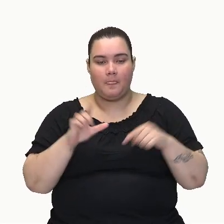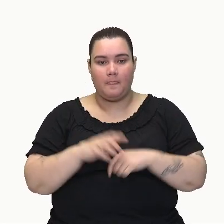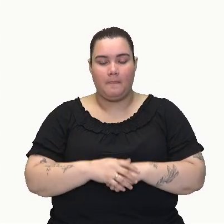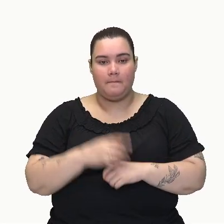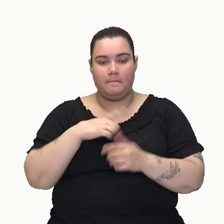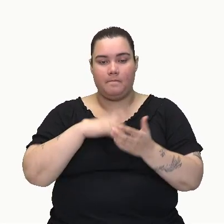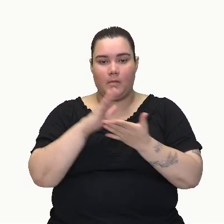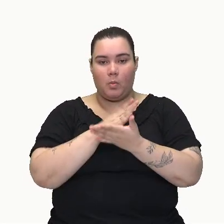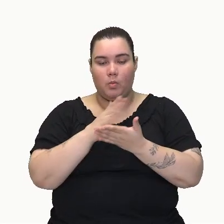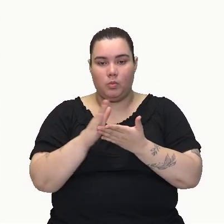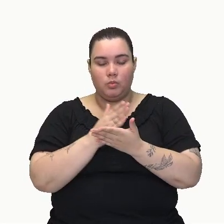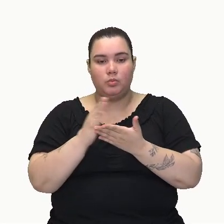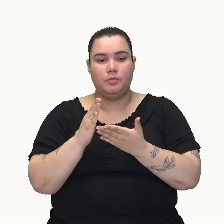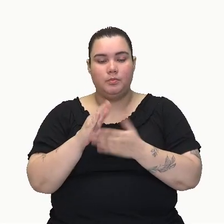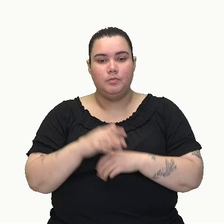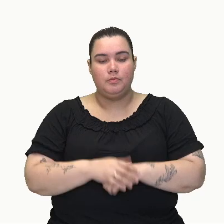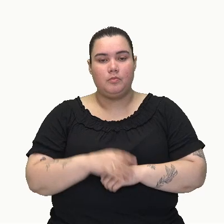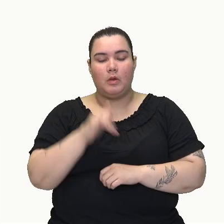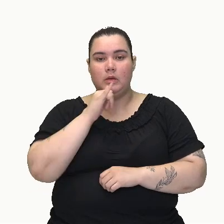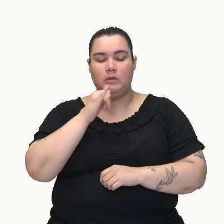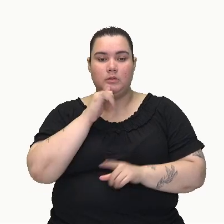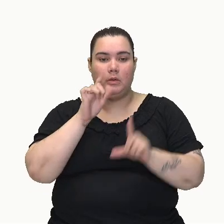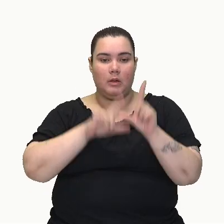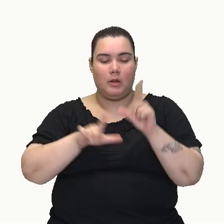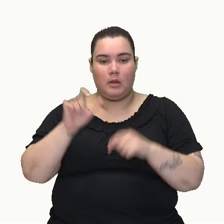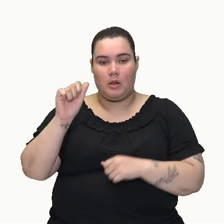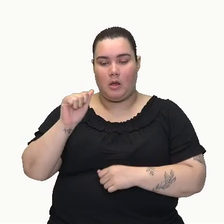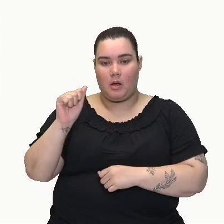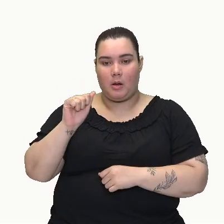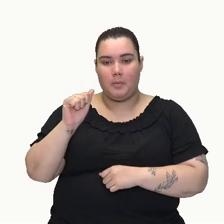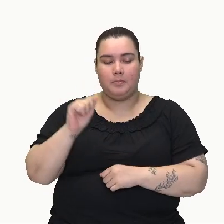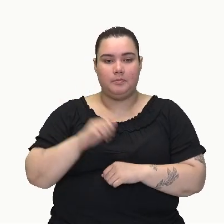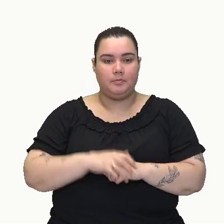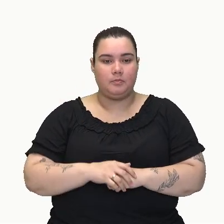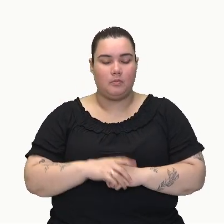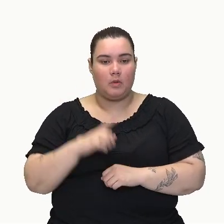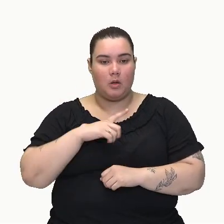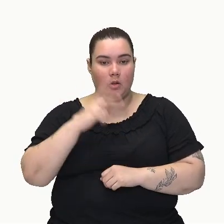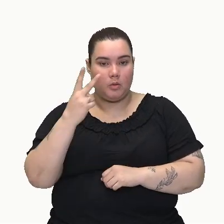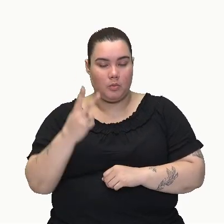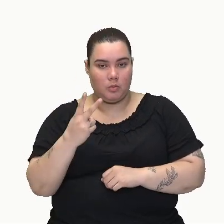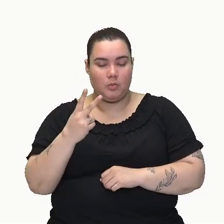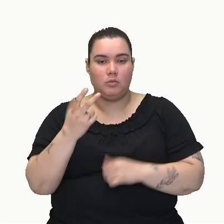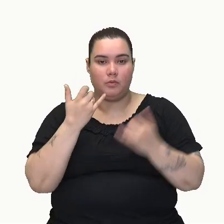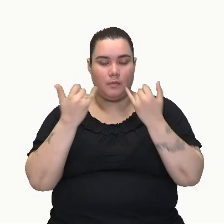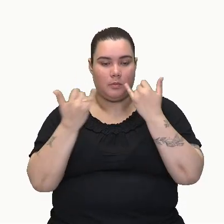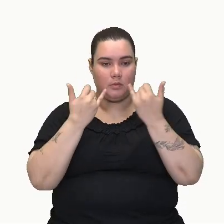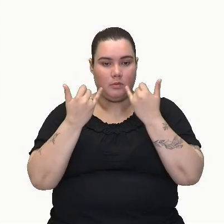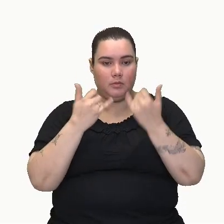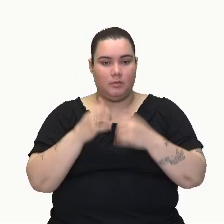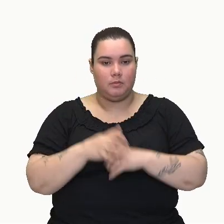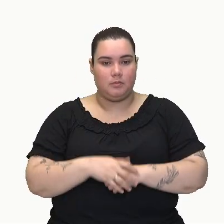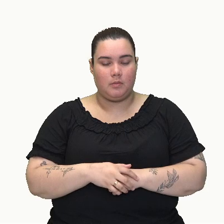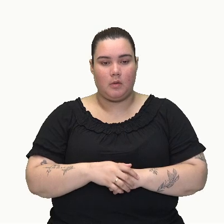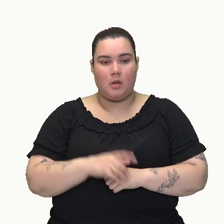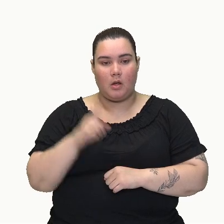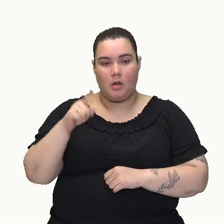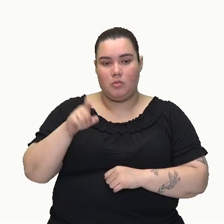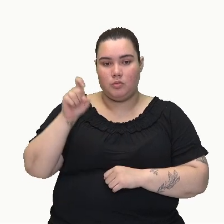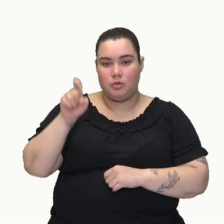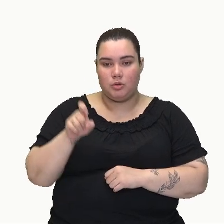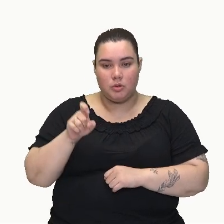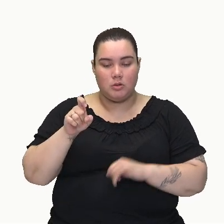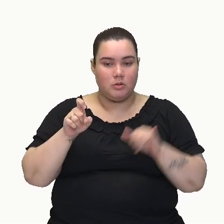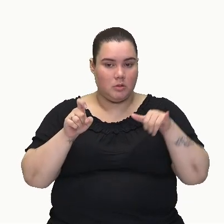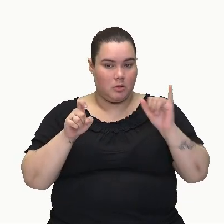alguns pontos, né? Então, na letra A, ele deu duas coordenadas. Nós já sabemos que esse valor aqui é o valor de x e esse é o